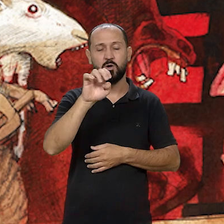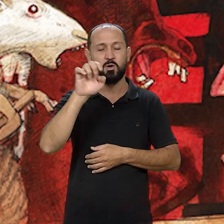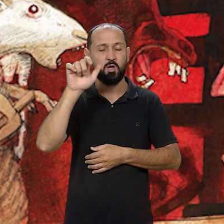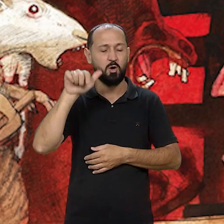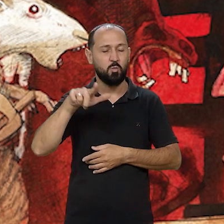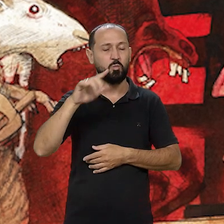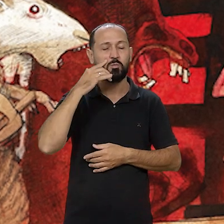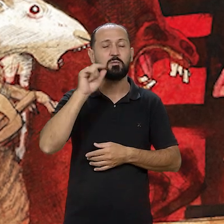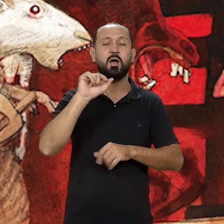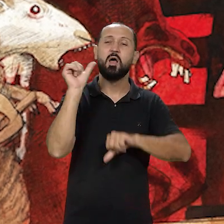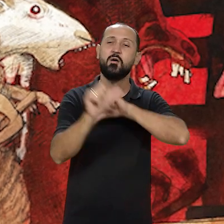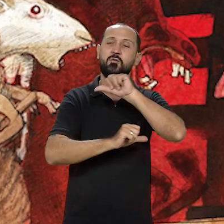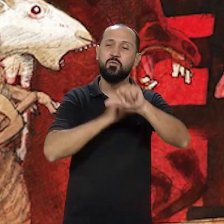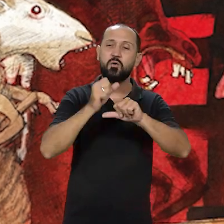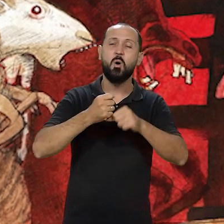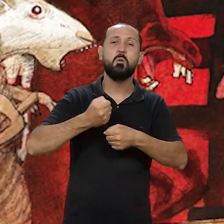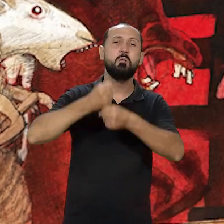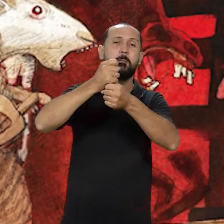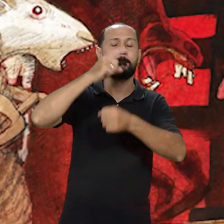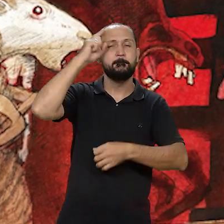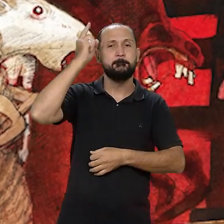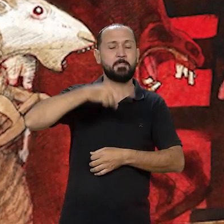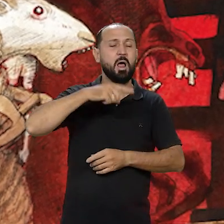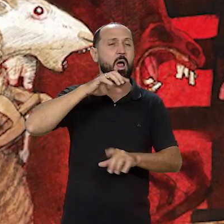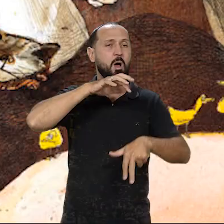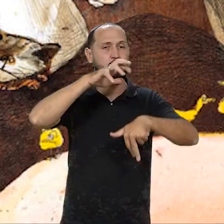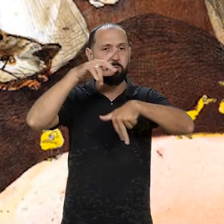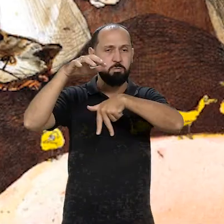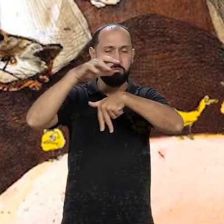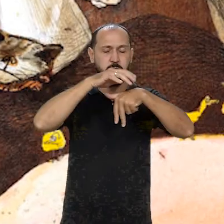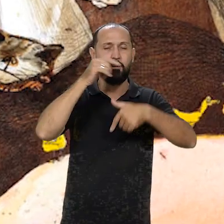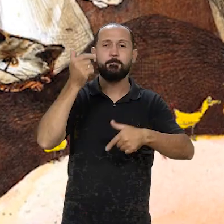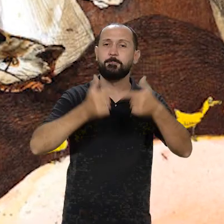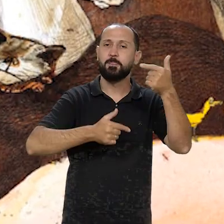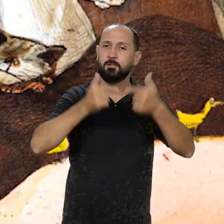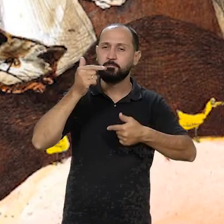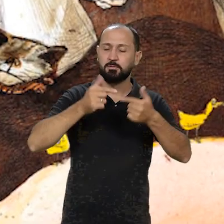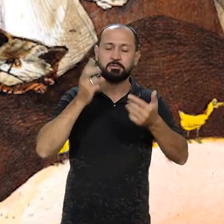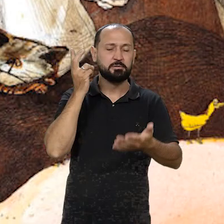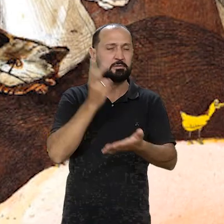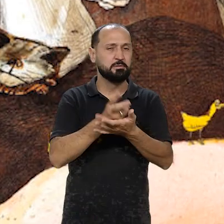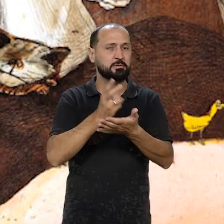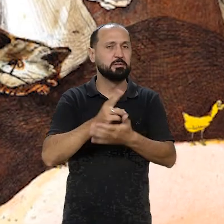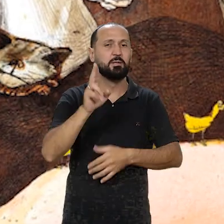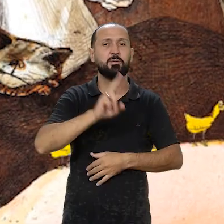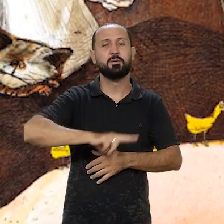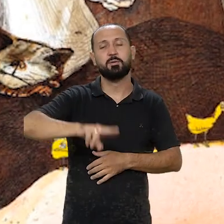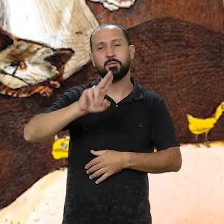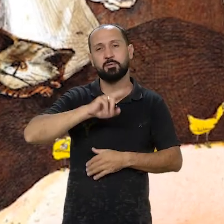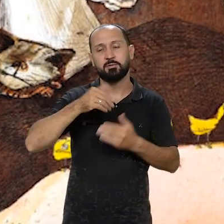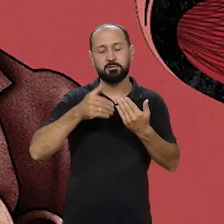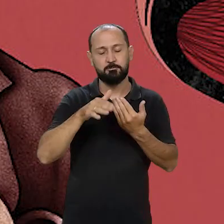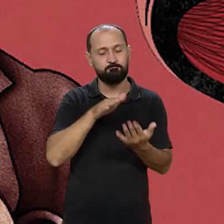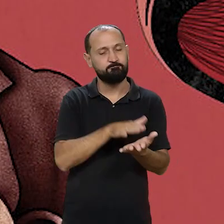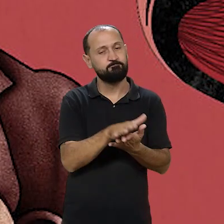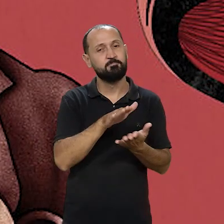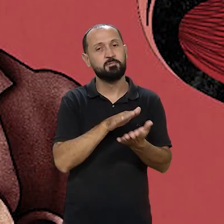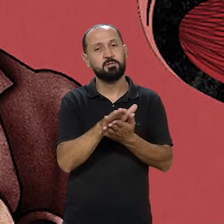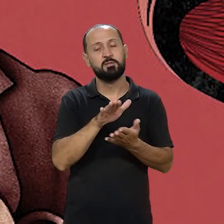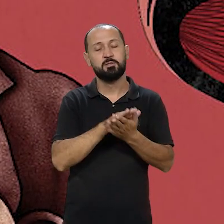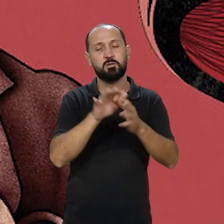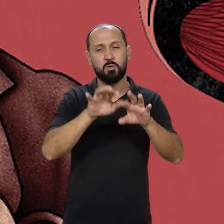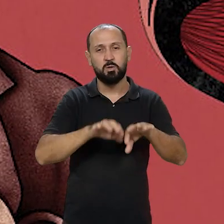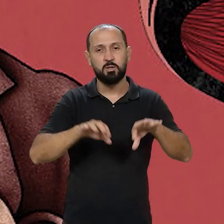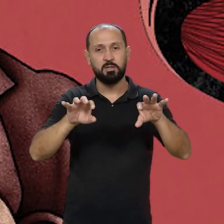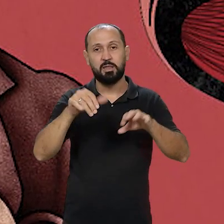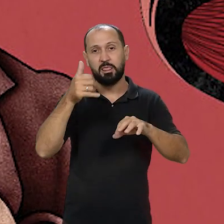O poder, a revolução, o totalitarismo e a manipulação política são temas amplamente destacados na